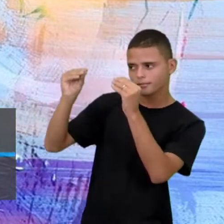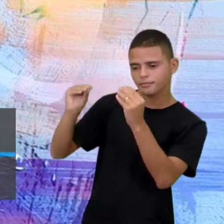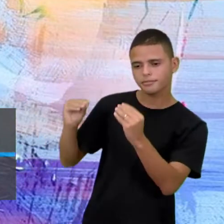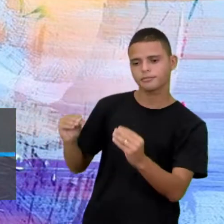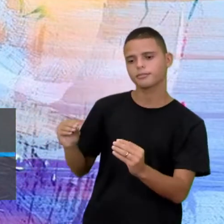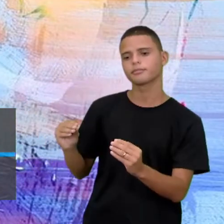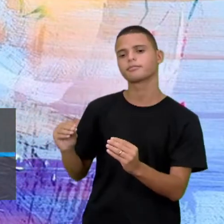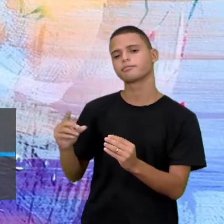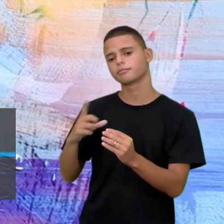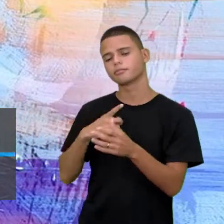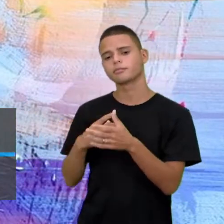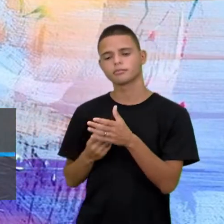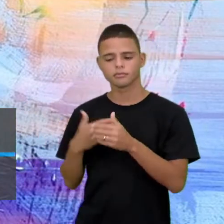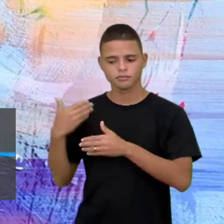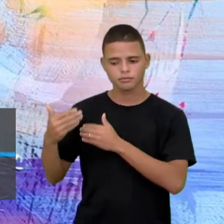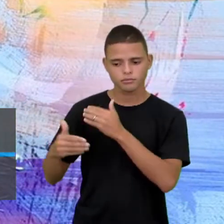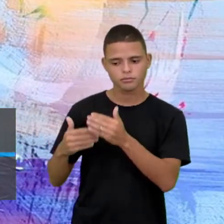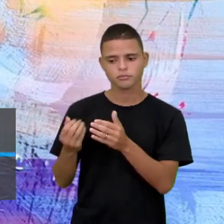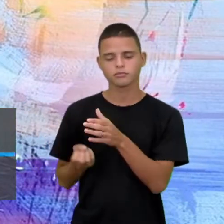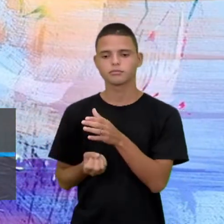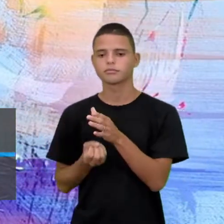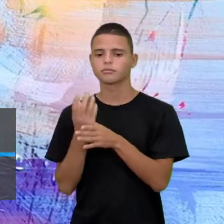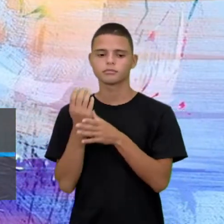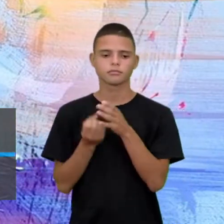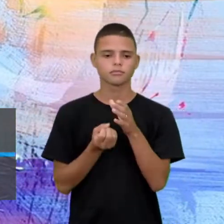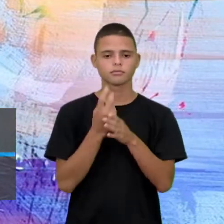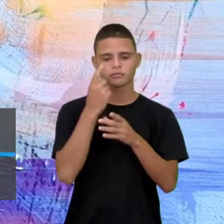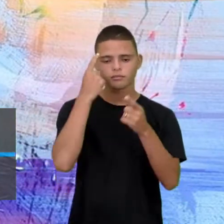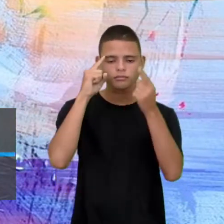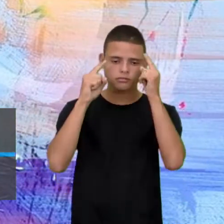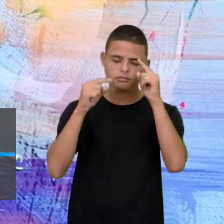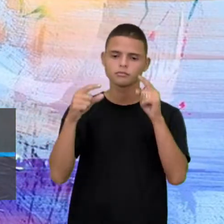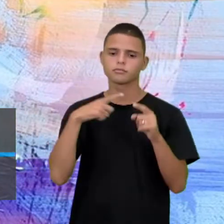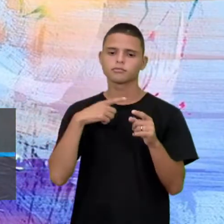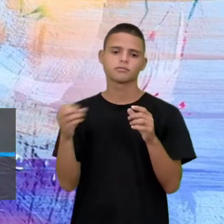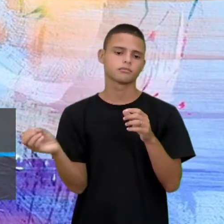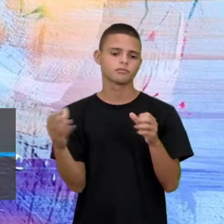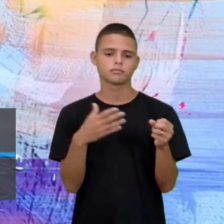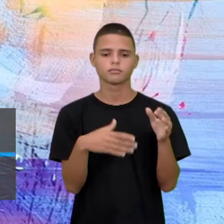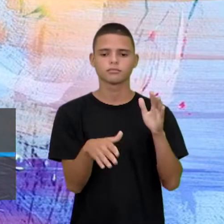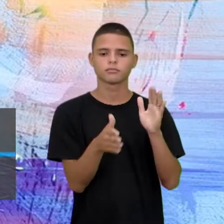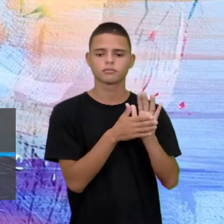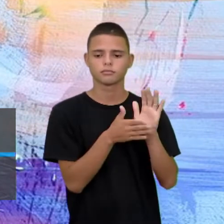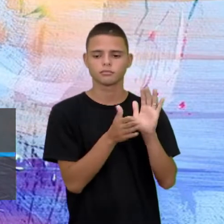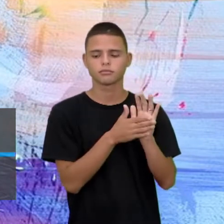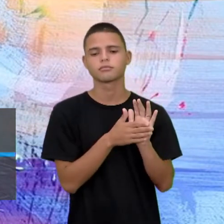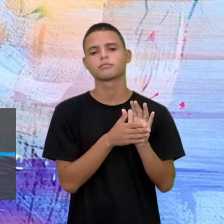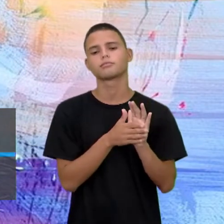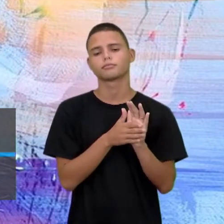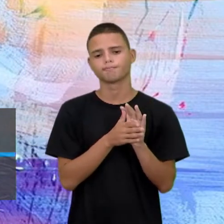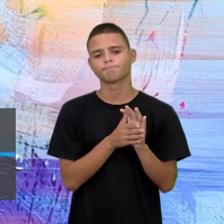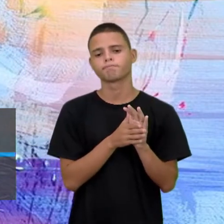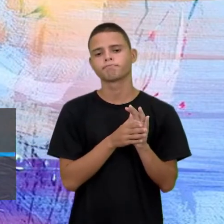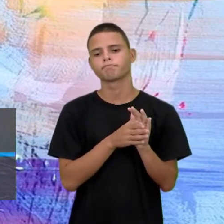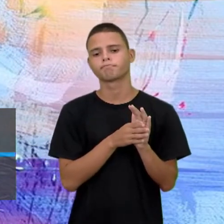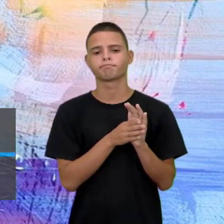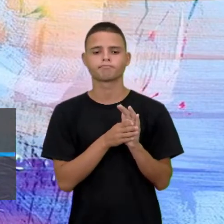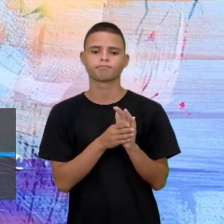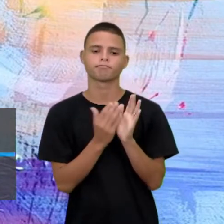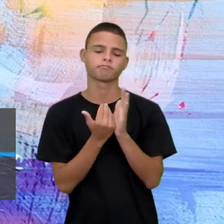processo criativo, porém ele começa a trazer uma nova proposta, né? Ele busca muito mais, assim,